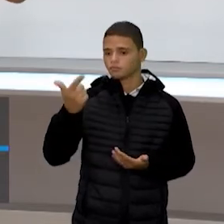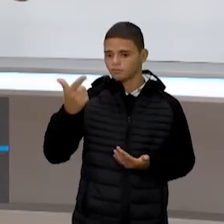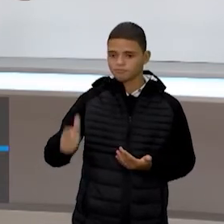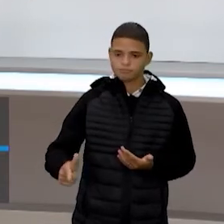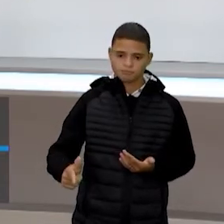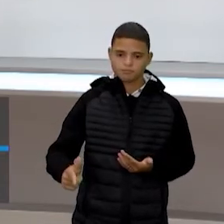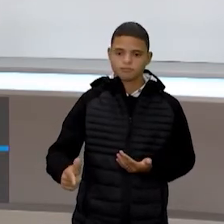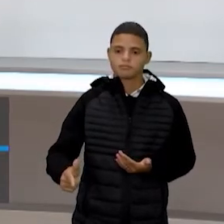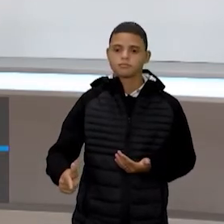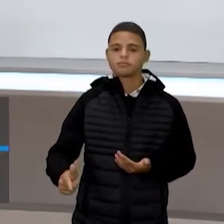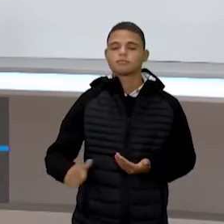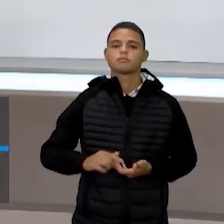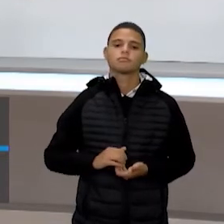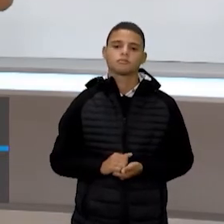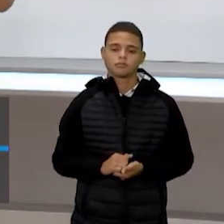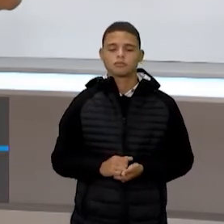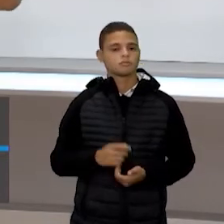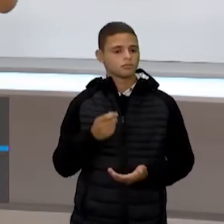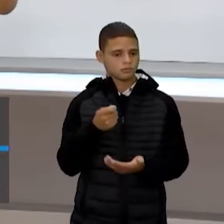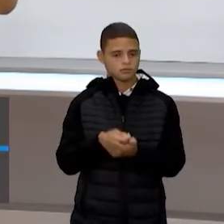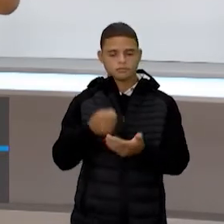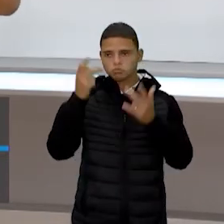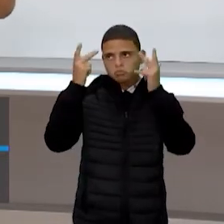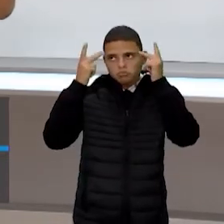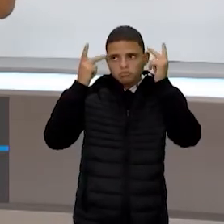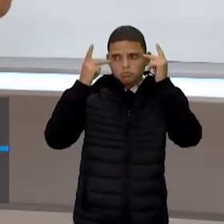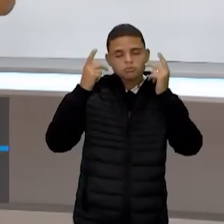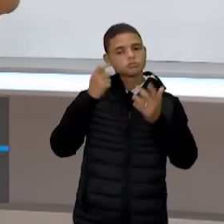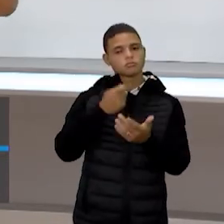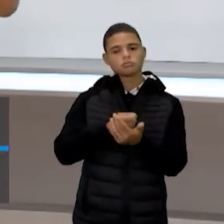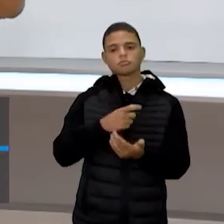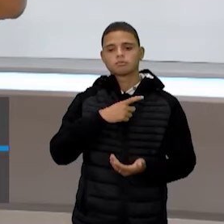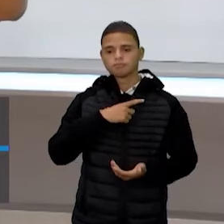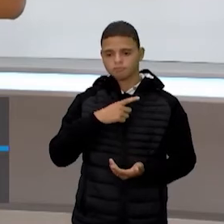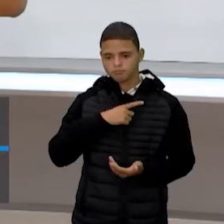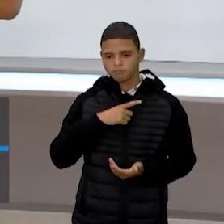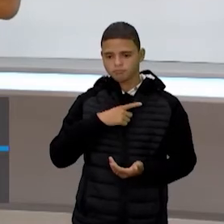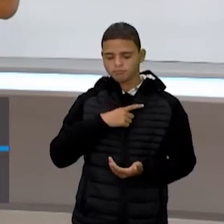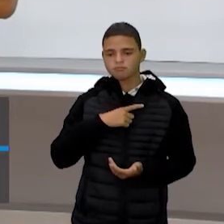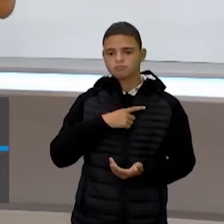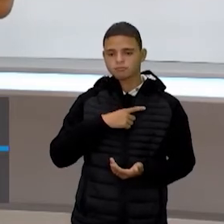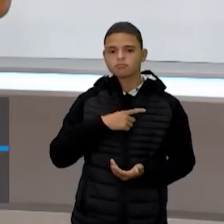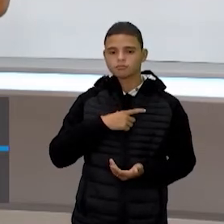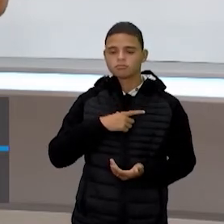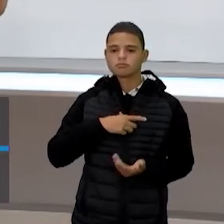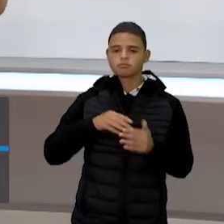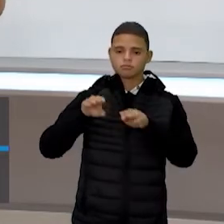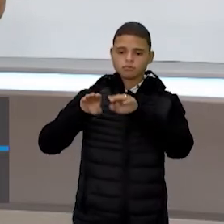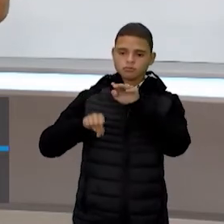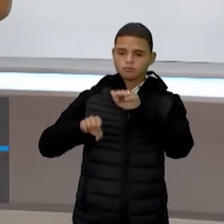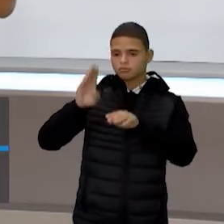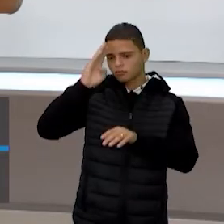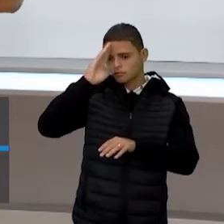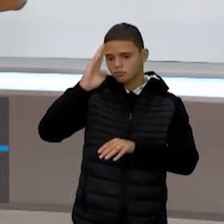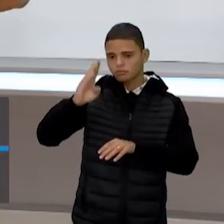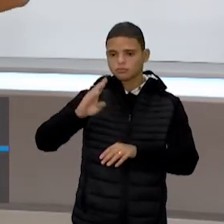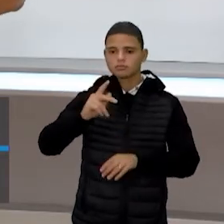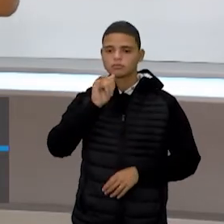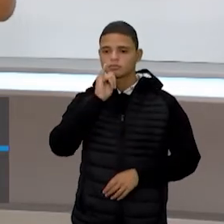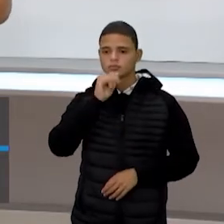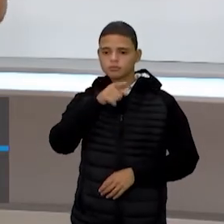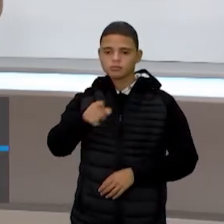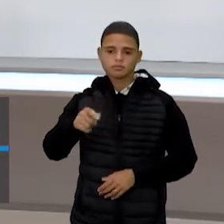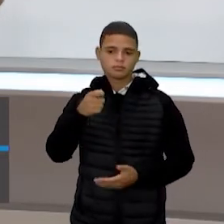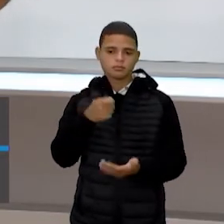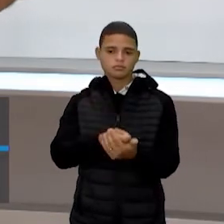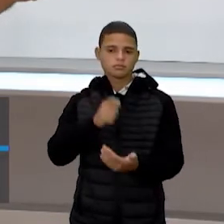sem falar de desconto, sem falar de acréscimo de nada, eu sempre vou ter uma proporcionalidade direta. Tá certo? Se você compra 3 pães